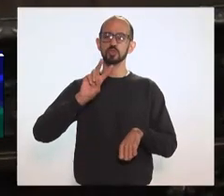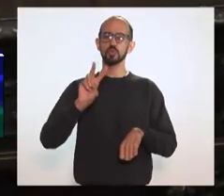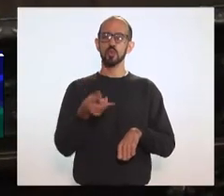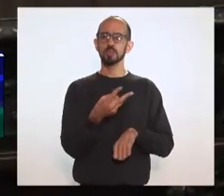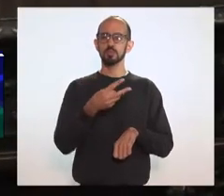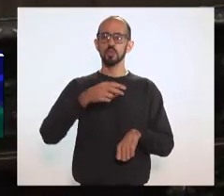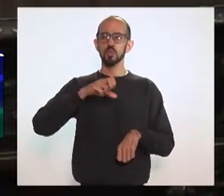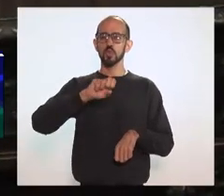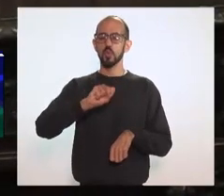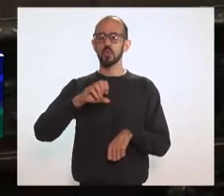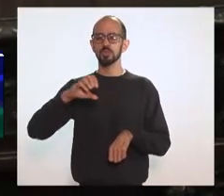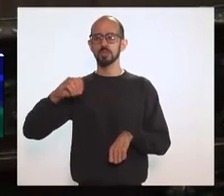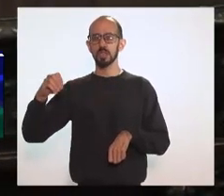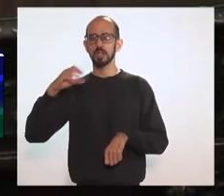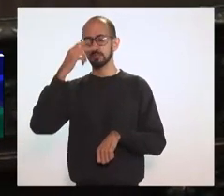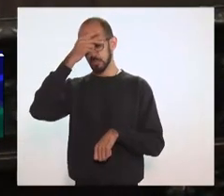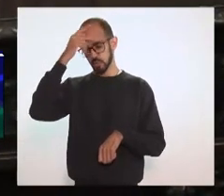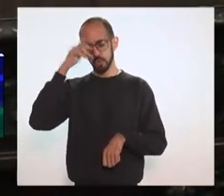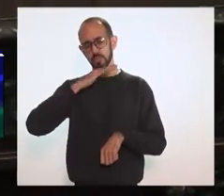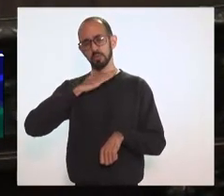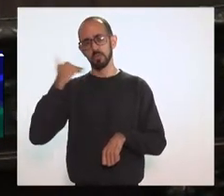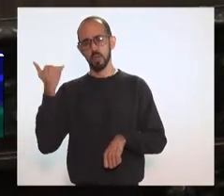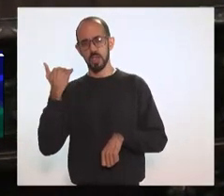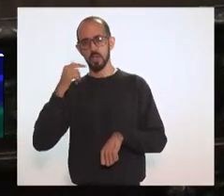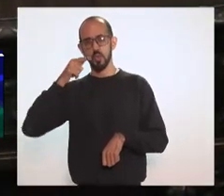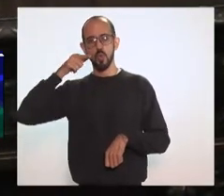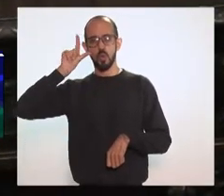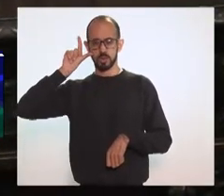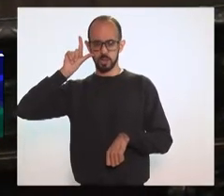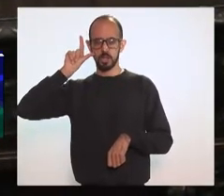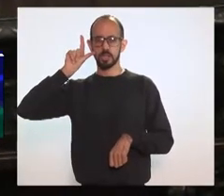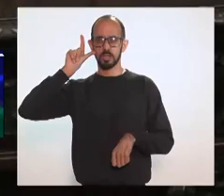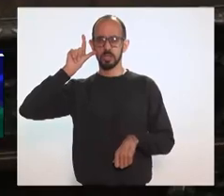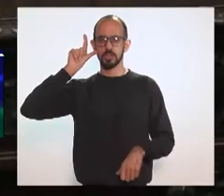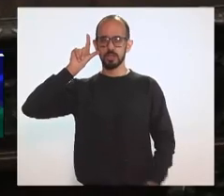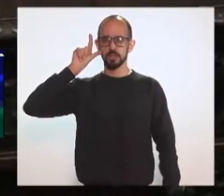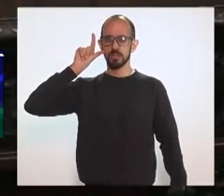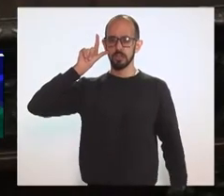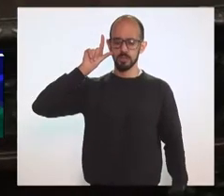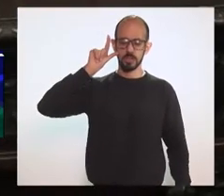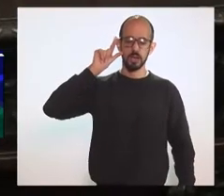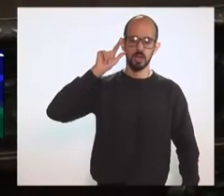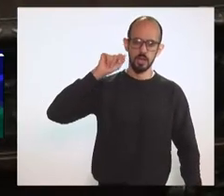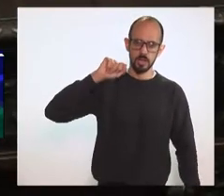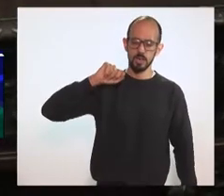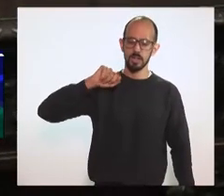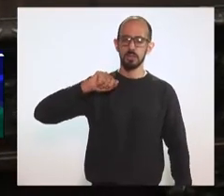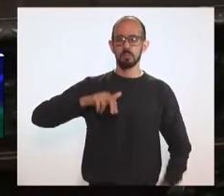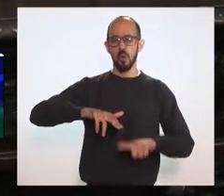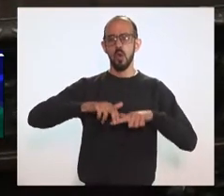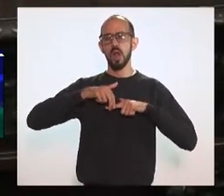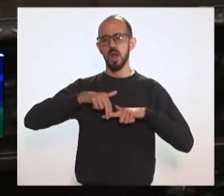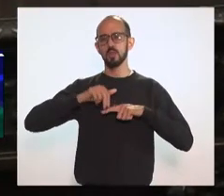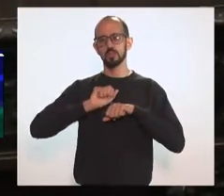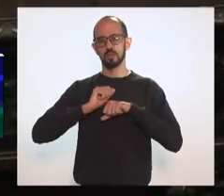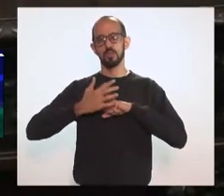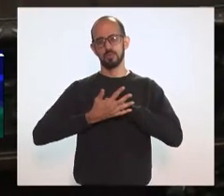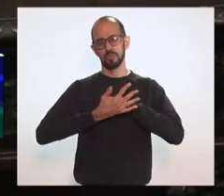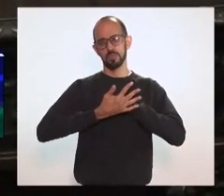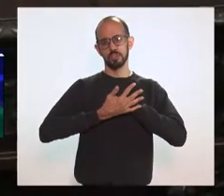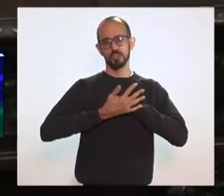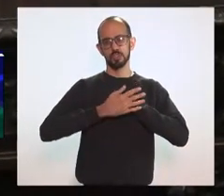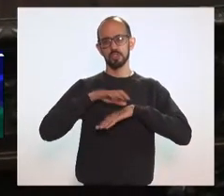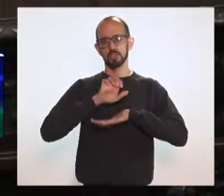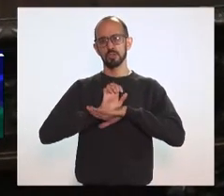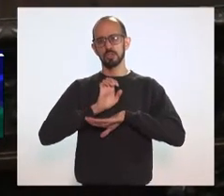irmãs e irmãos nossos, que fereceram, que padeceram, que morreram por causa da Covid-19. No estado